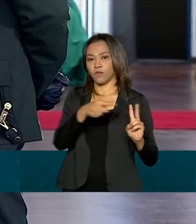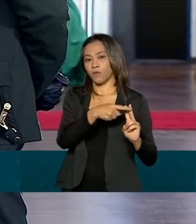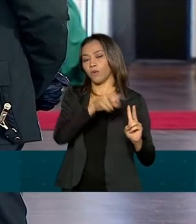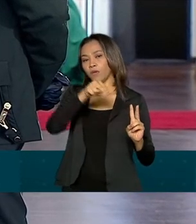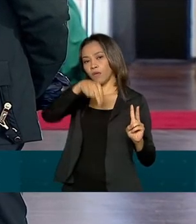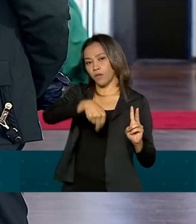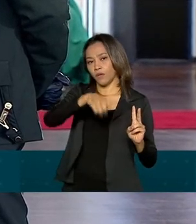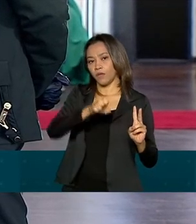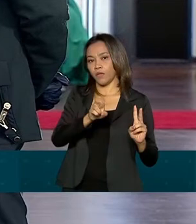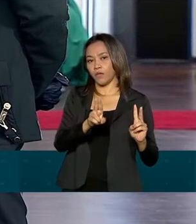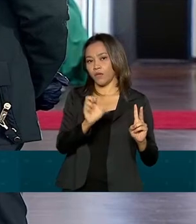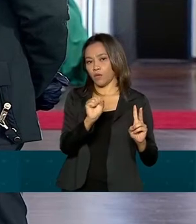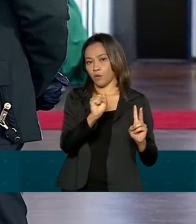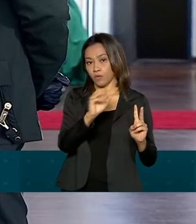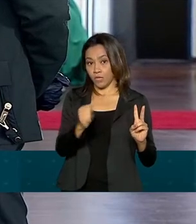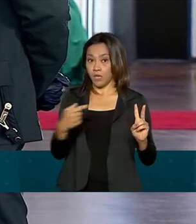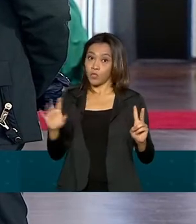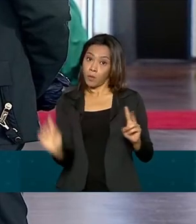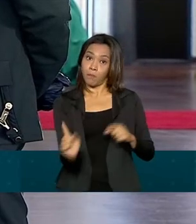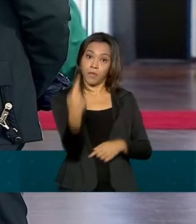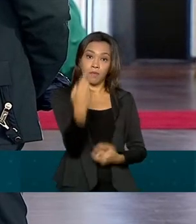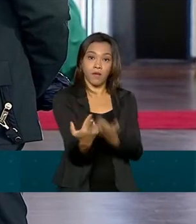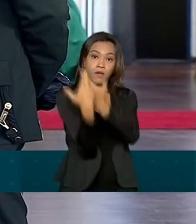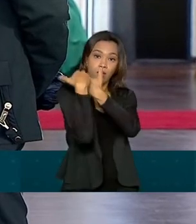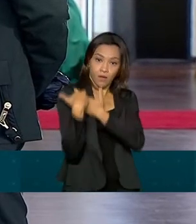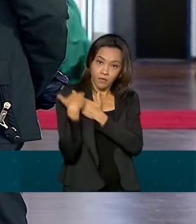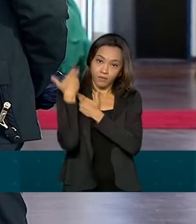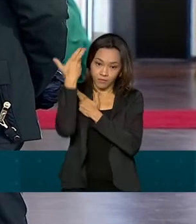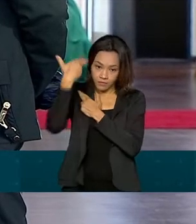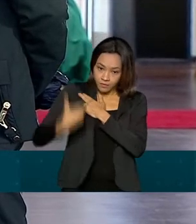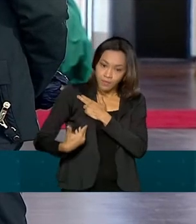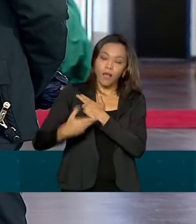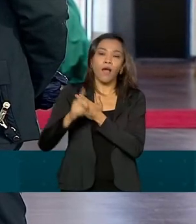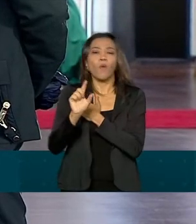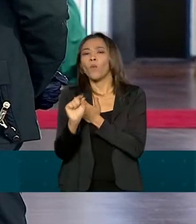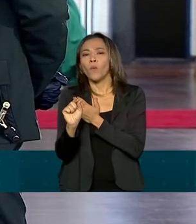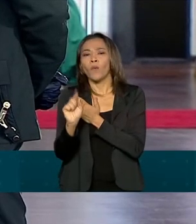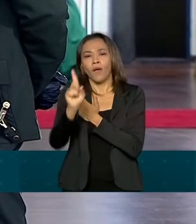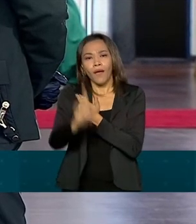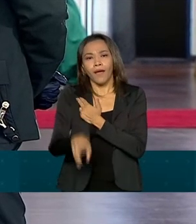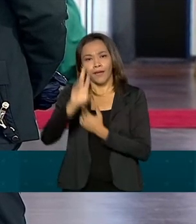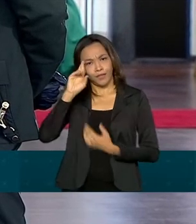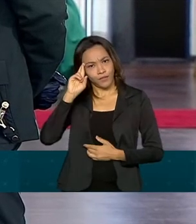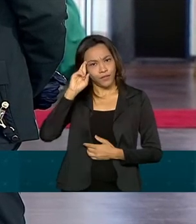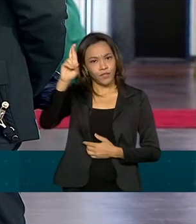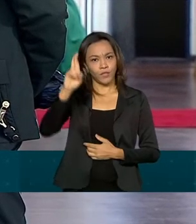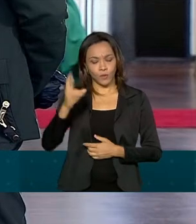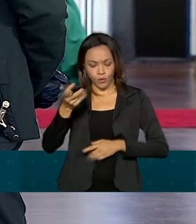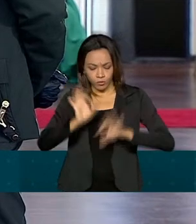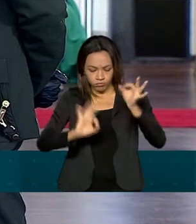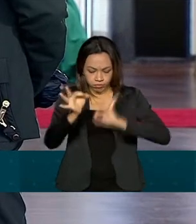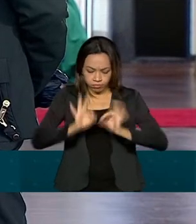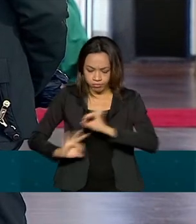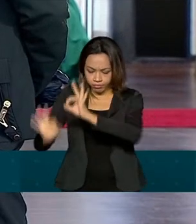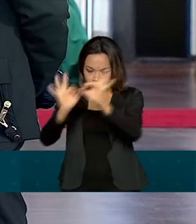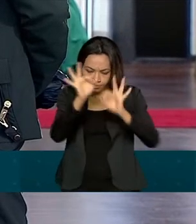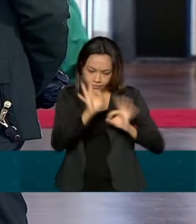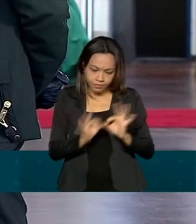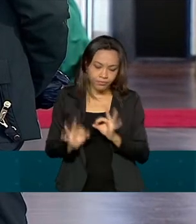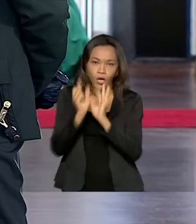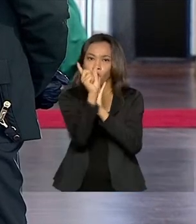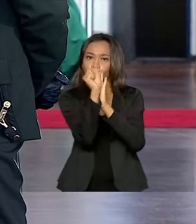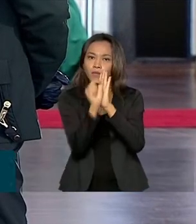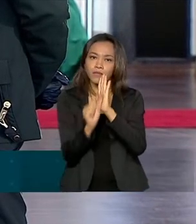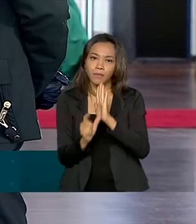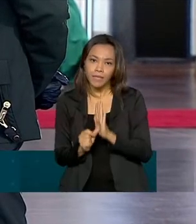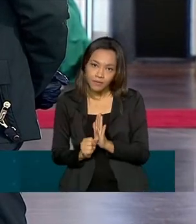Duarte de Lima sua primeira condição como um oficial-general será a de diretor de planejamento e gestão orçamentária